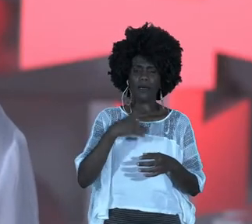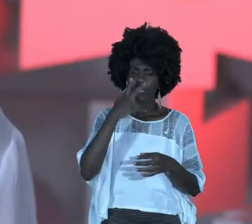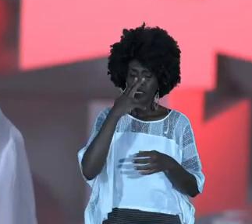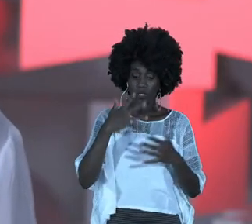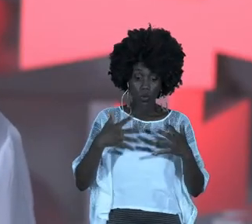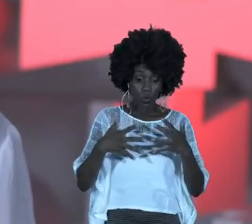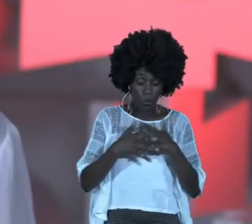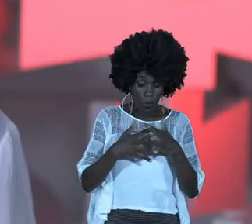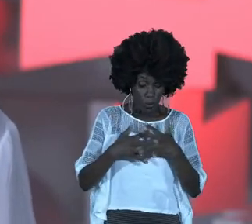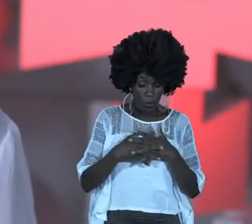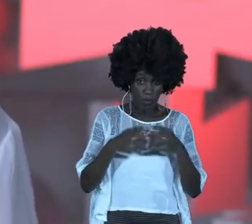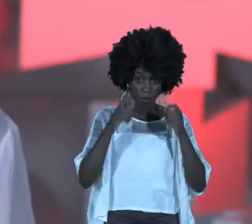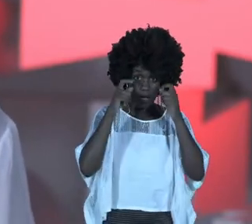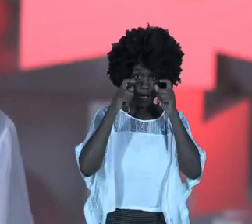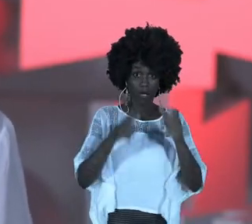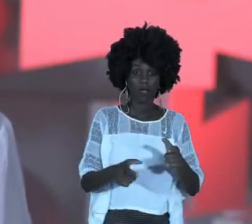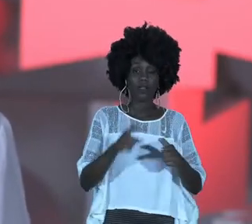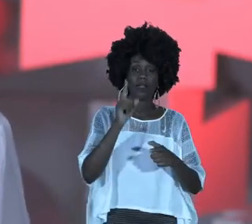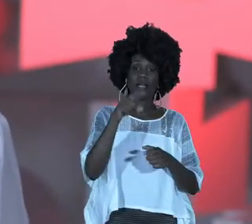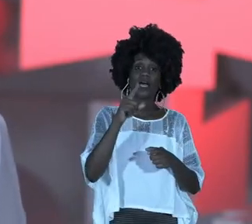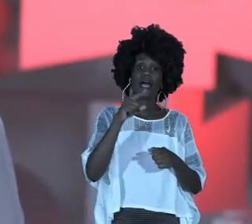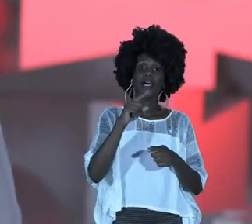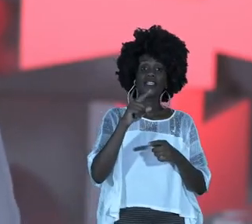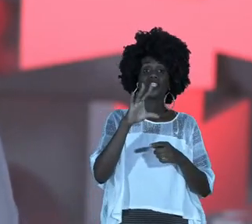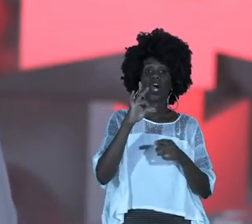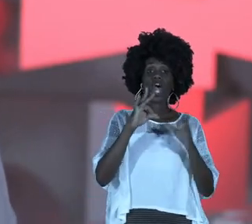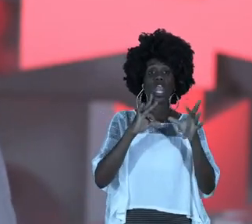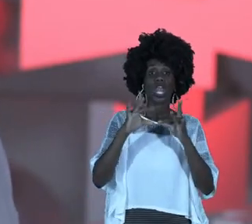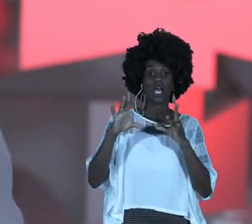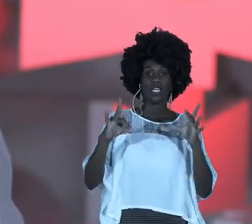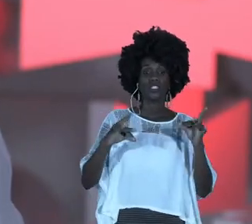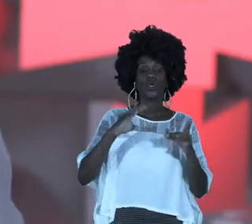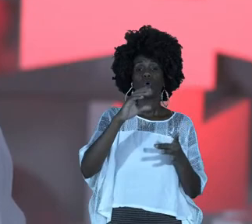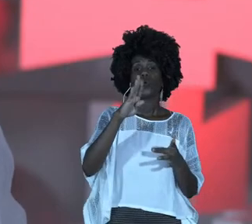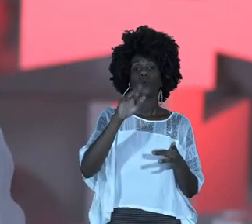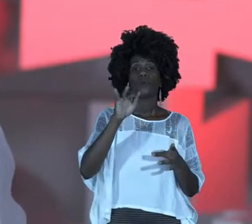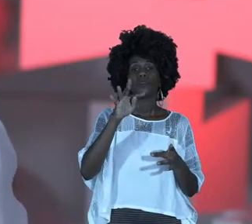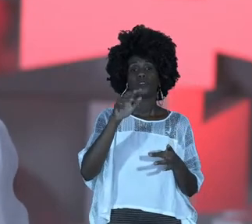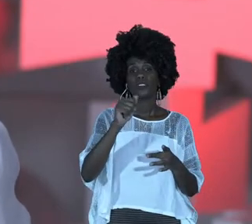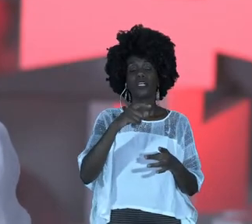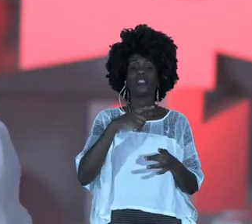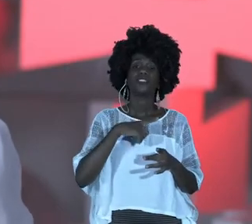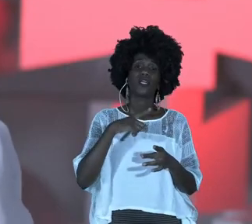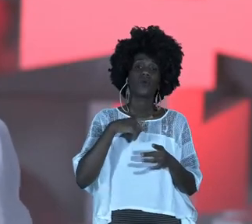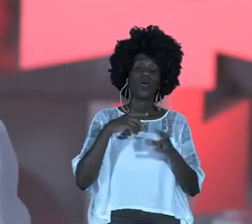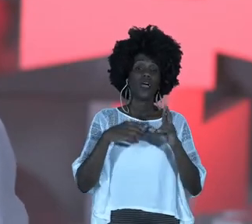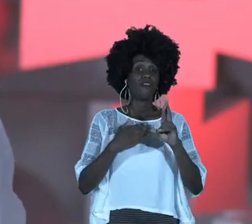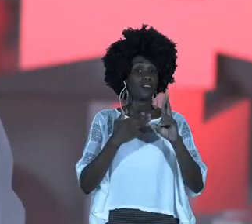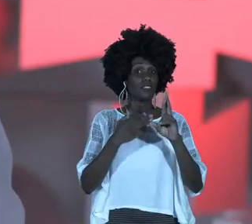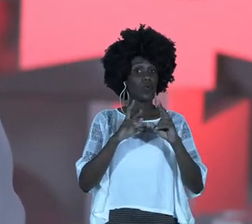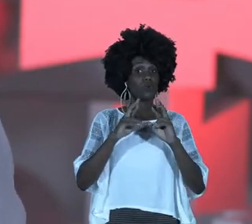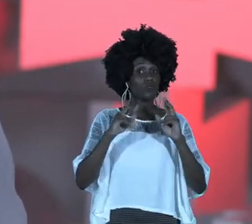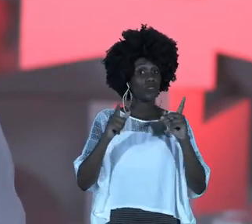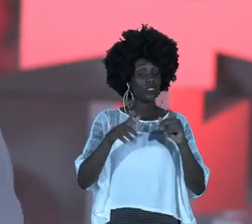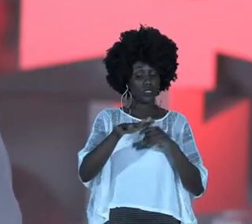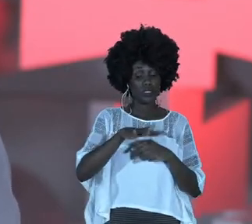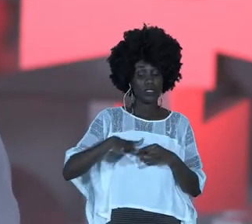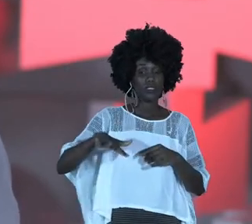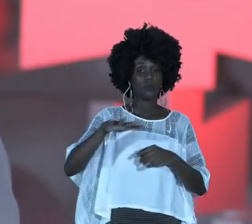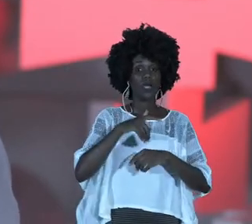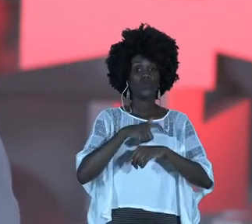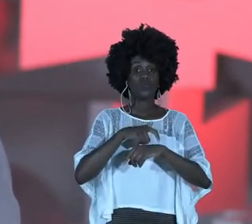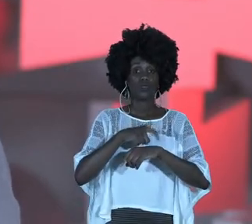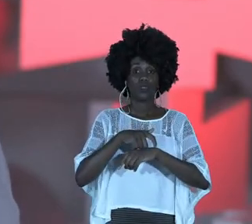tensionadas. As colagens cubistas trazem um novo referencial de espaço e tempo. Nela, a